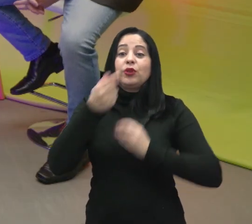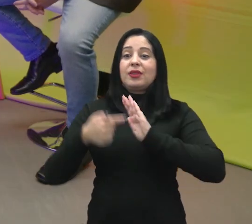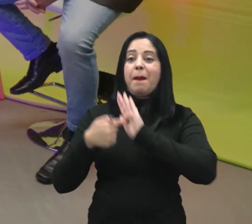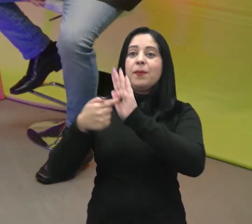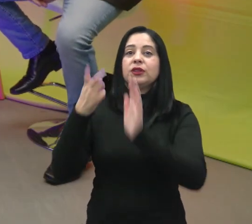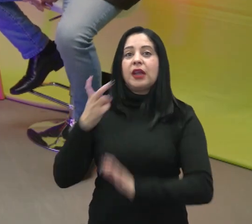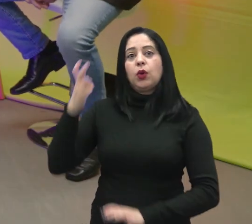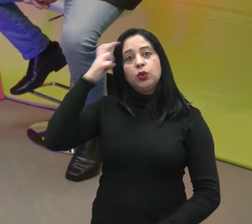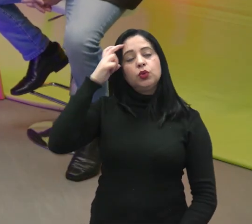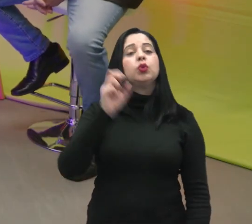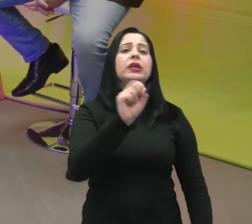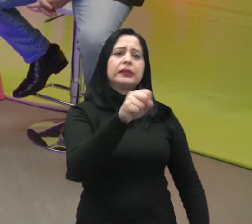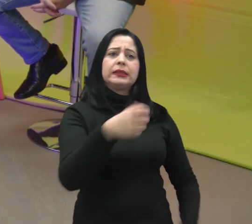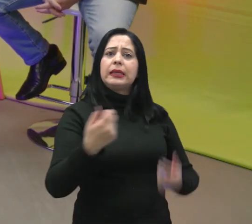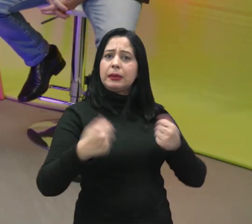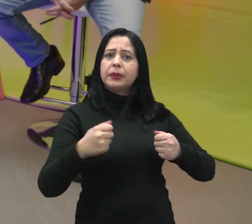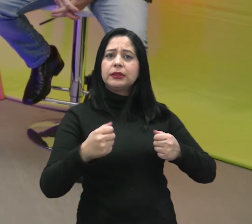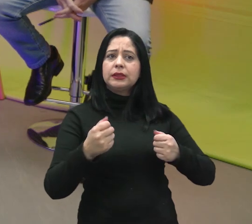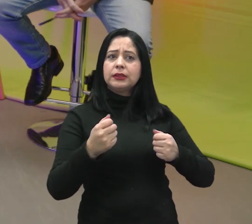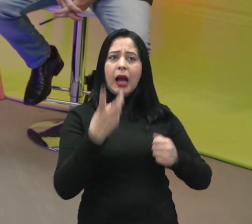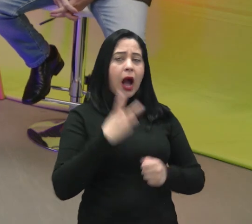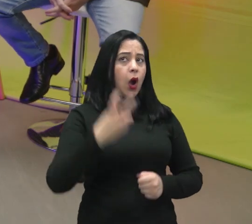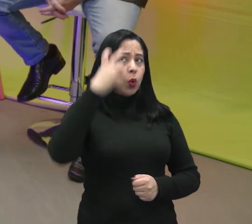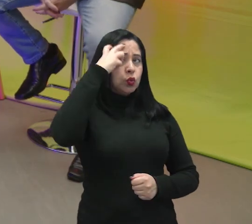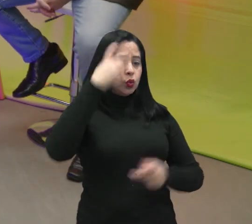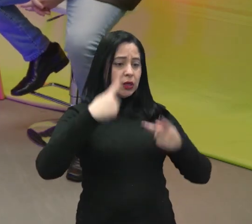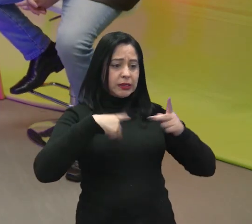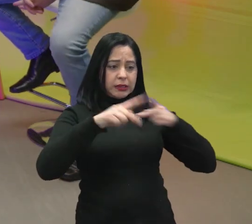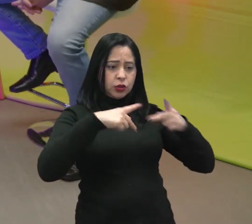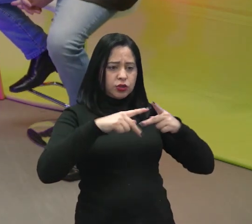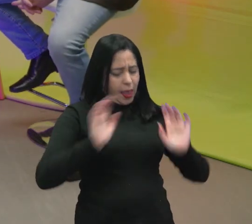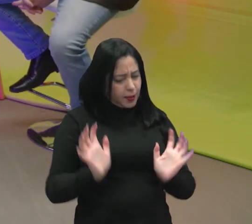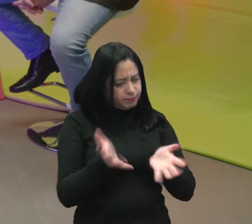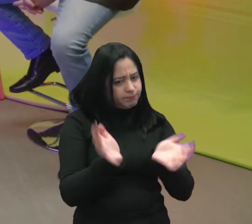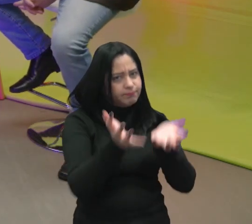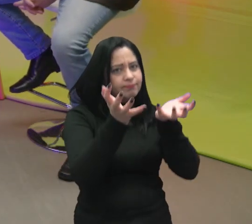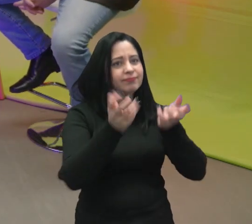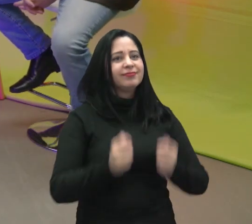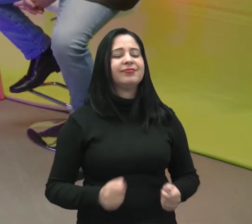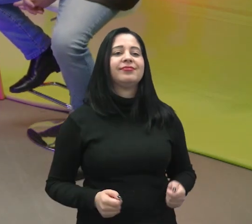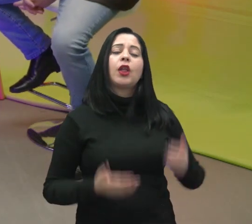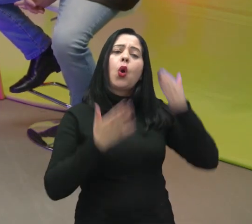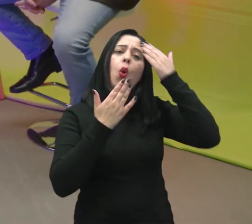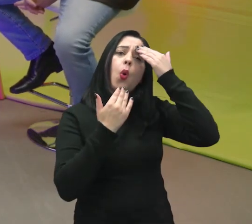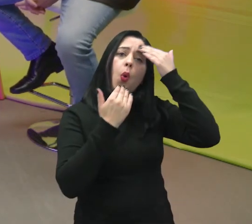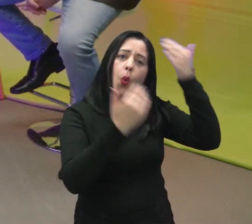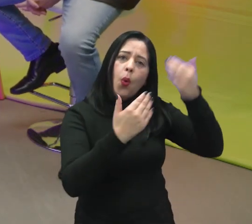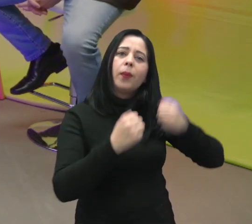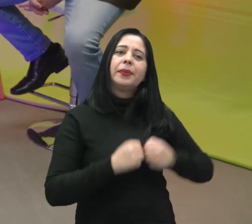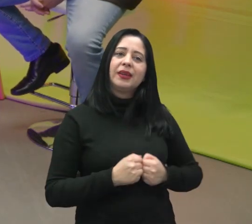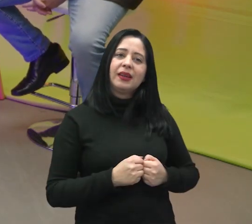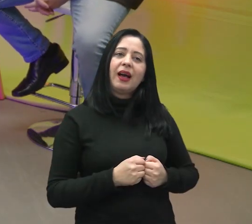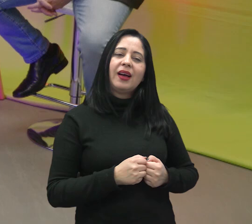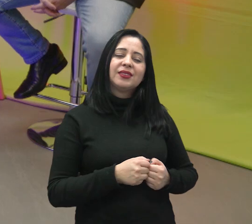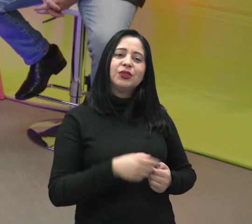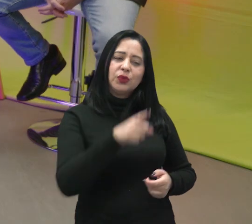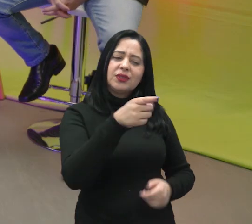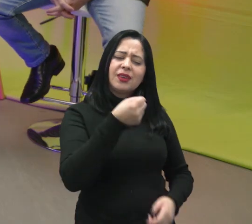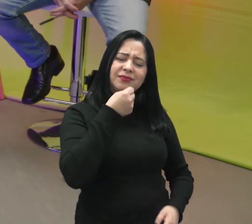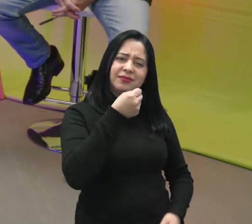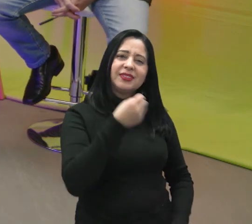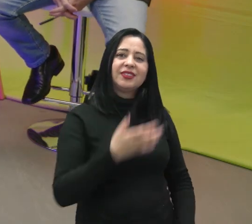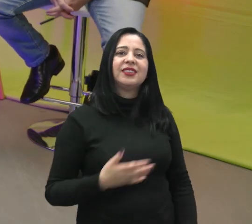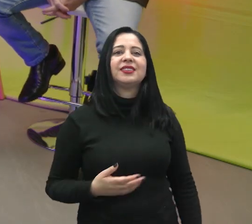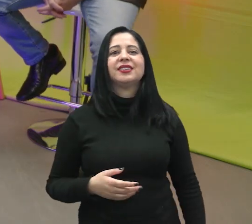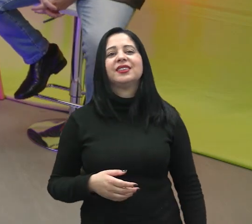para enaltecer a nossa cultura de fato. Eduardo Caetano, obrigado pela sua participação. Que bom ter você aqui no programa. Muito